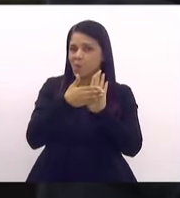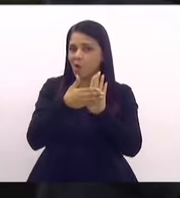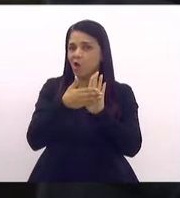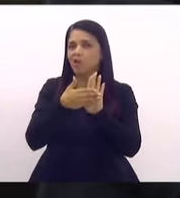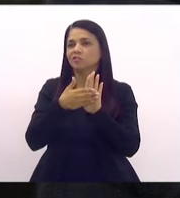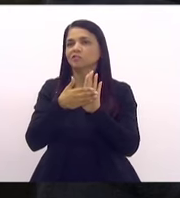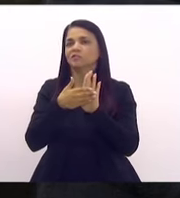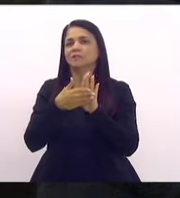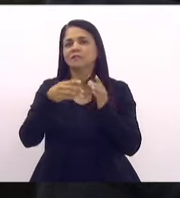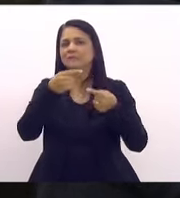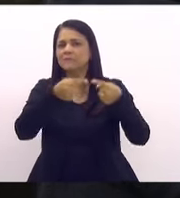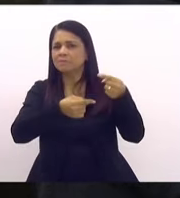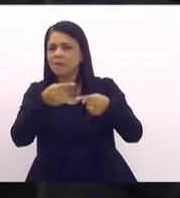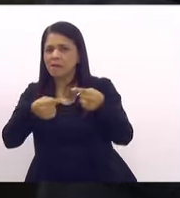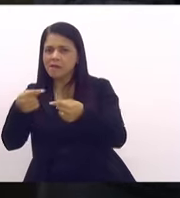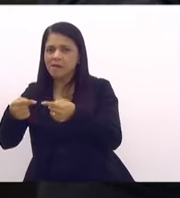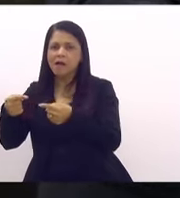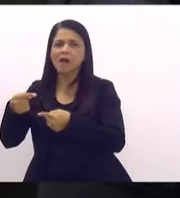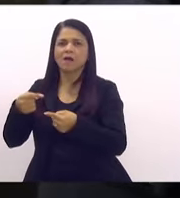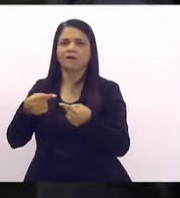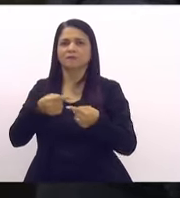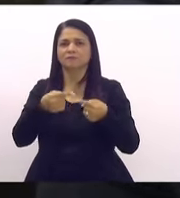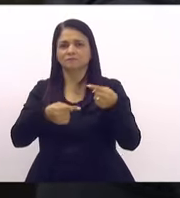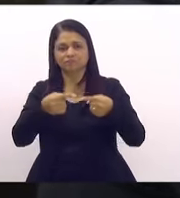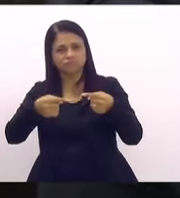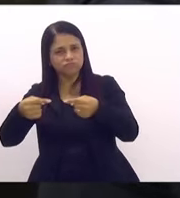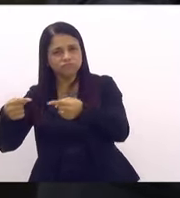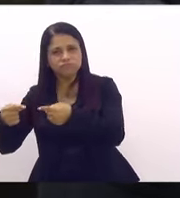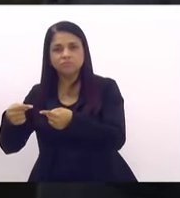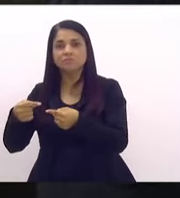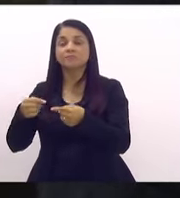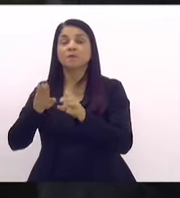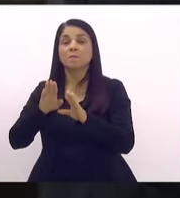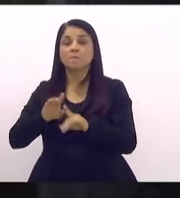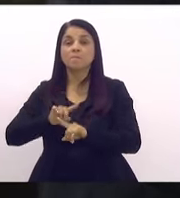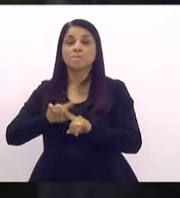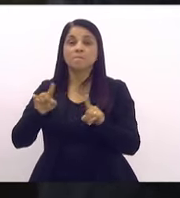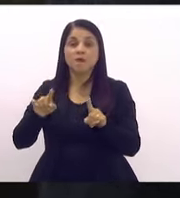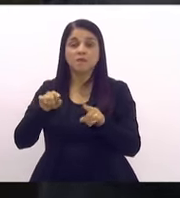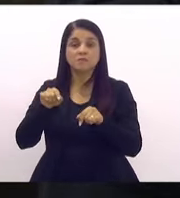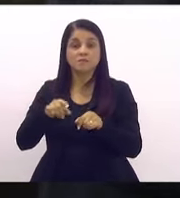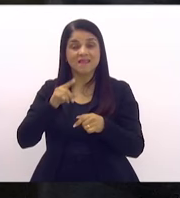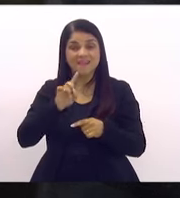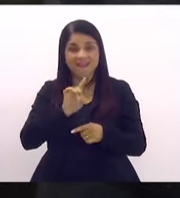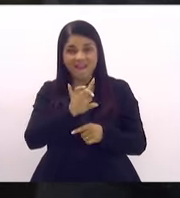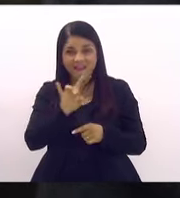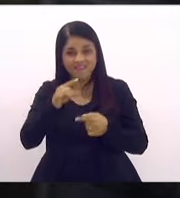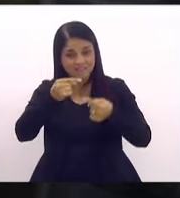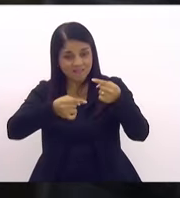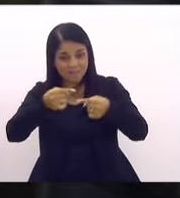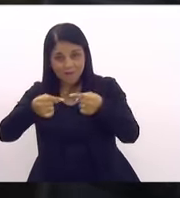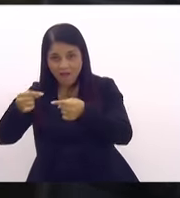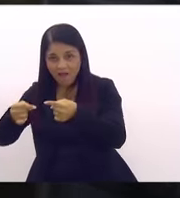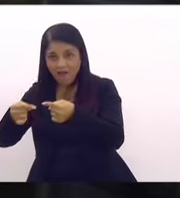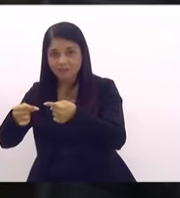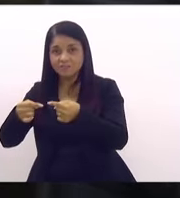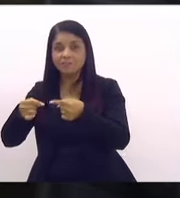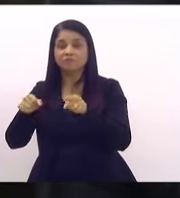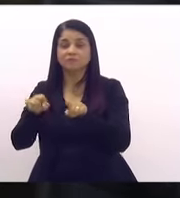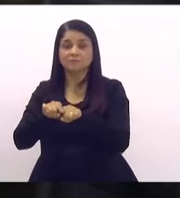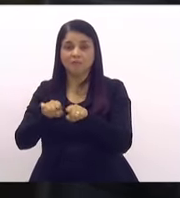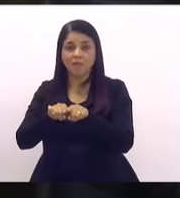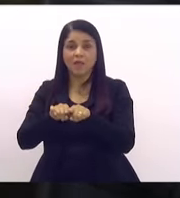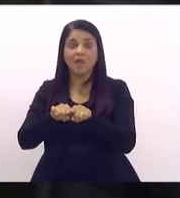muitos debates, né, foram sendo realizados, mas cada vez que um debate é realizado, muitas das vezes também